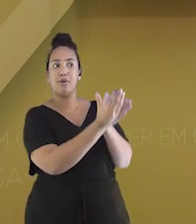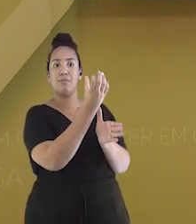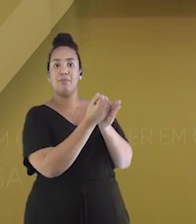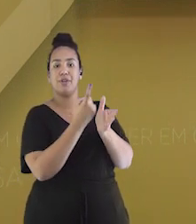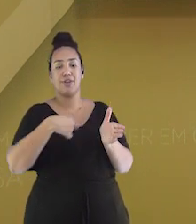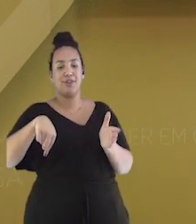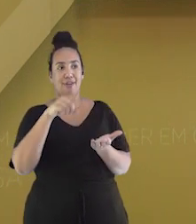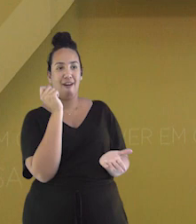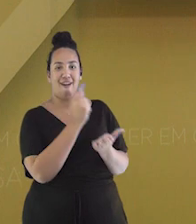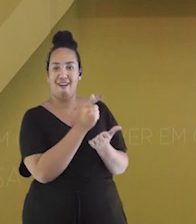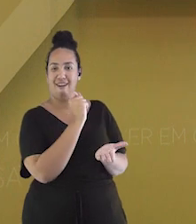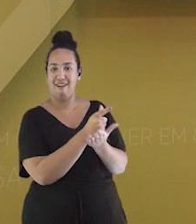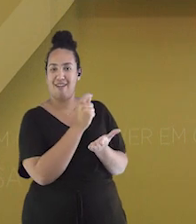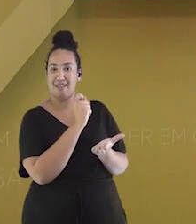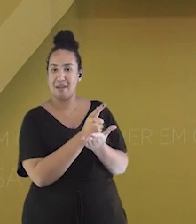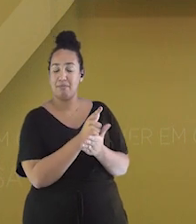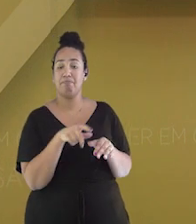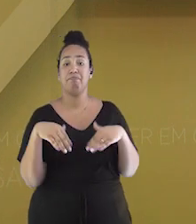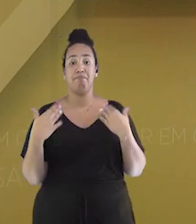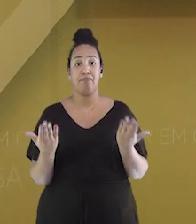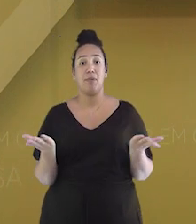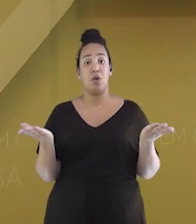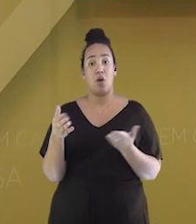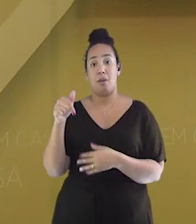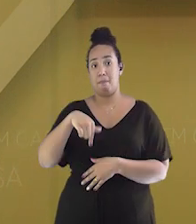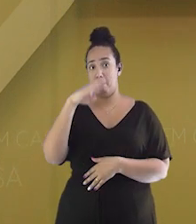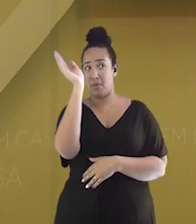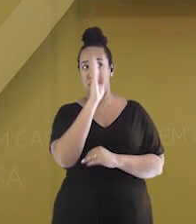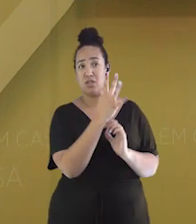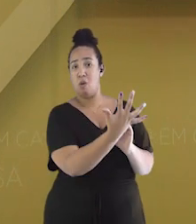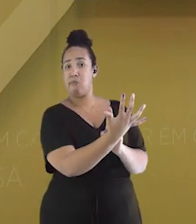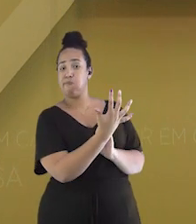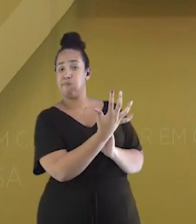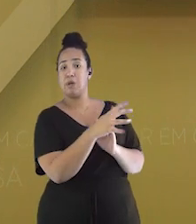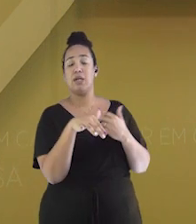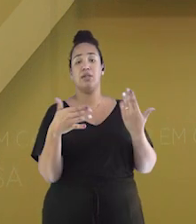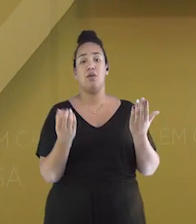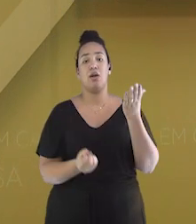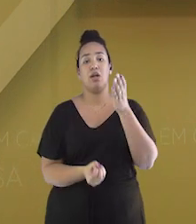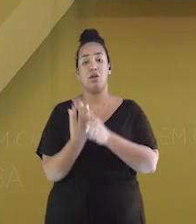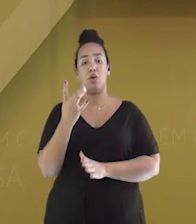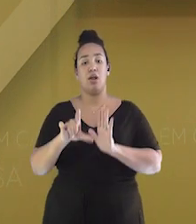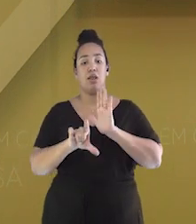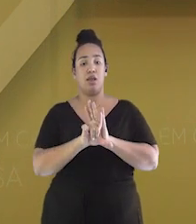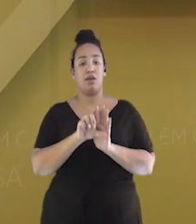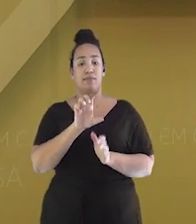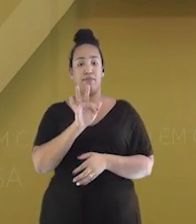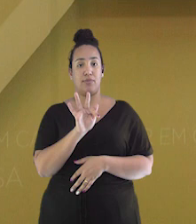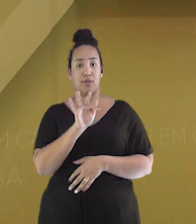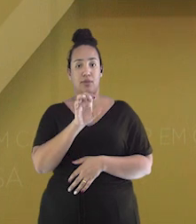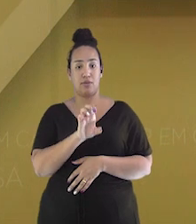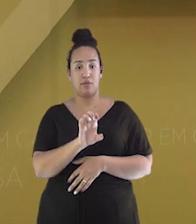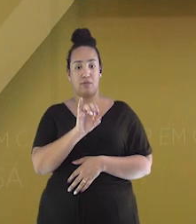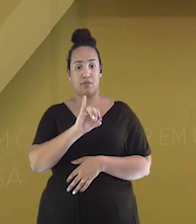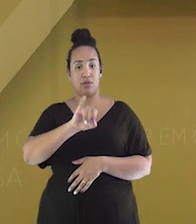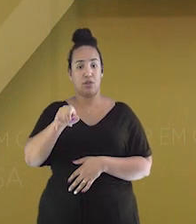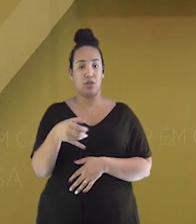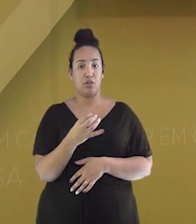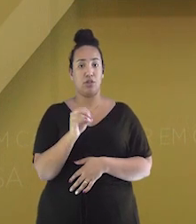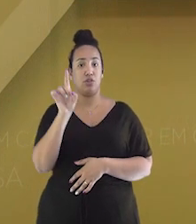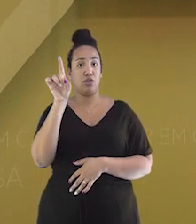Foi assim que, pressionado, o Brasil editou a Lei Feijó, que proibia a importação de escravos